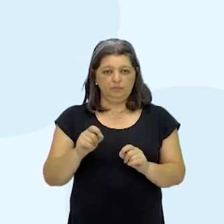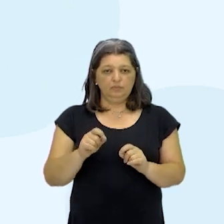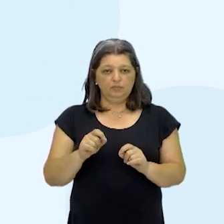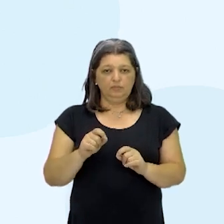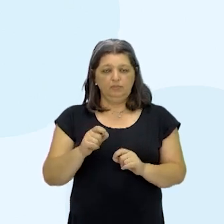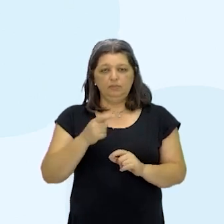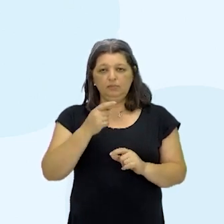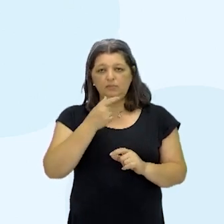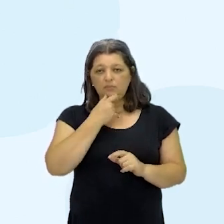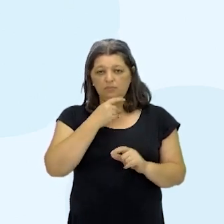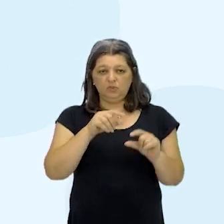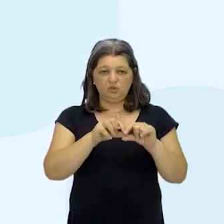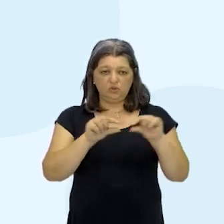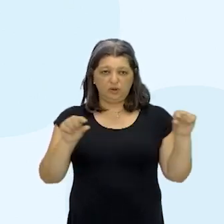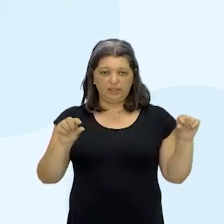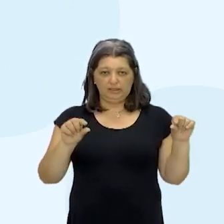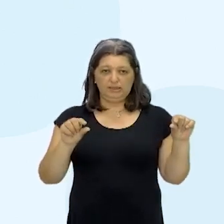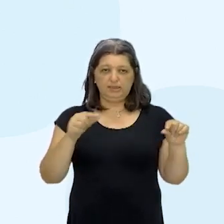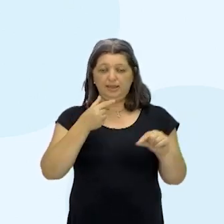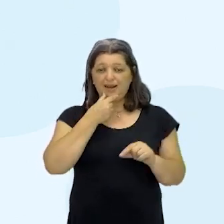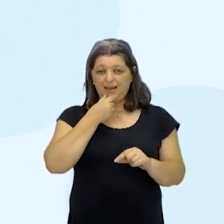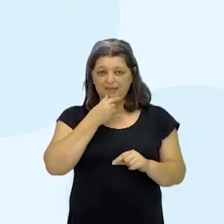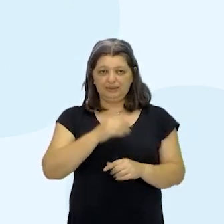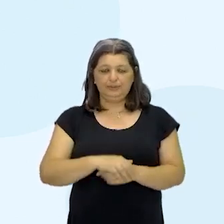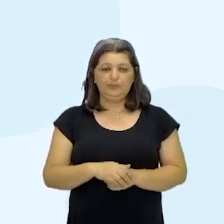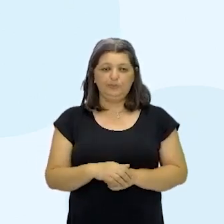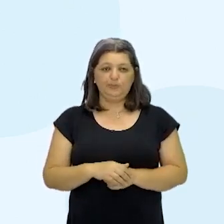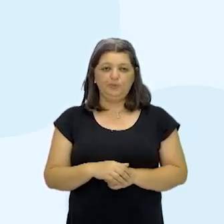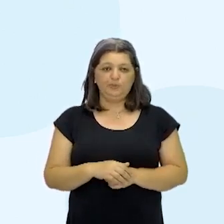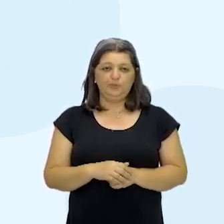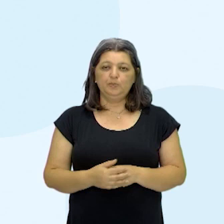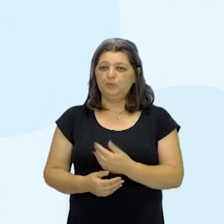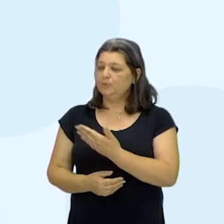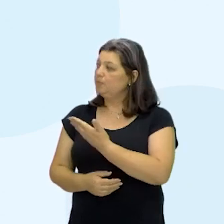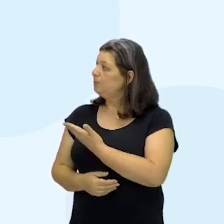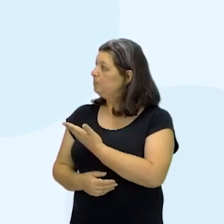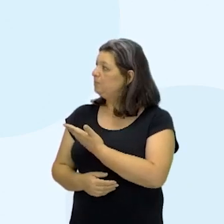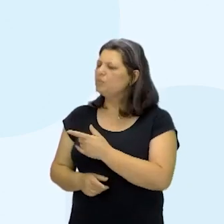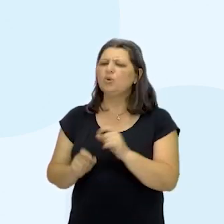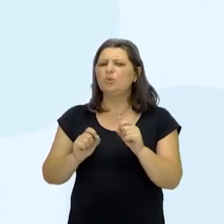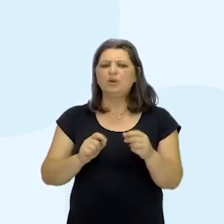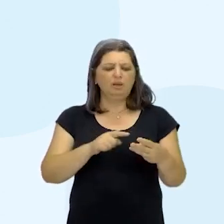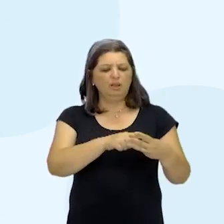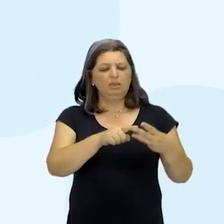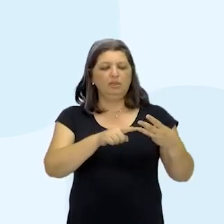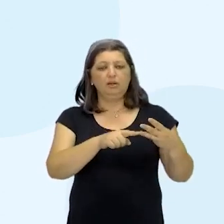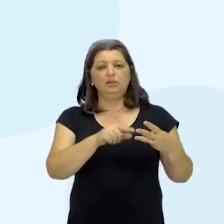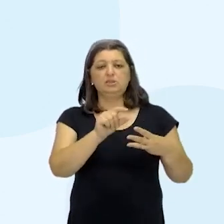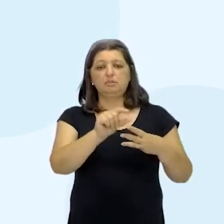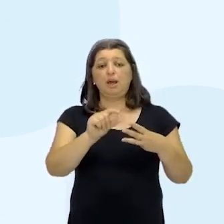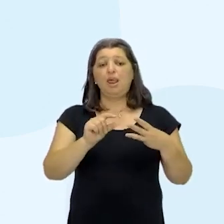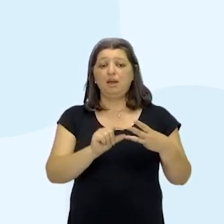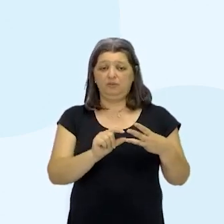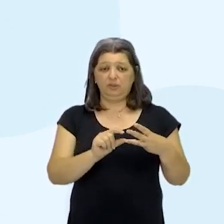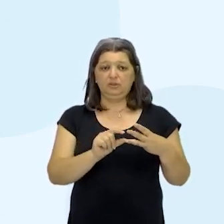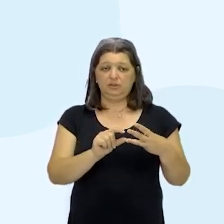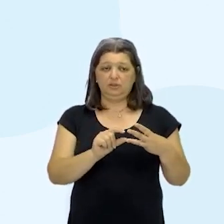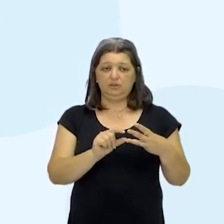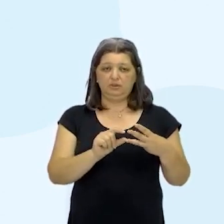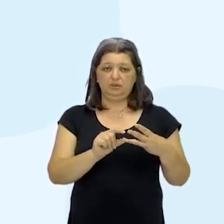abaixo? Lê a sua transcrição e lê-la no chat. O que são as três palavras abaixo? Leia a